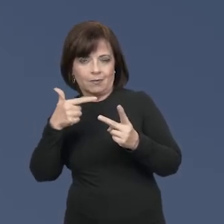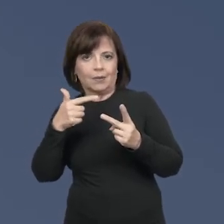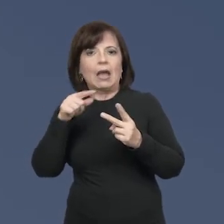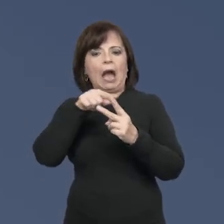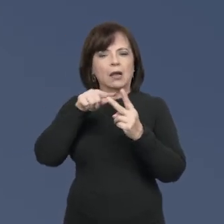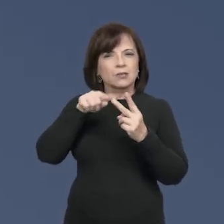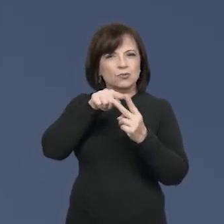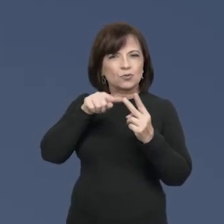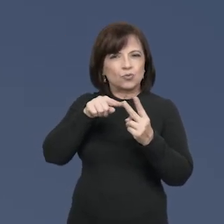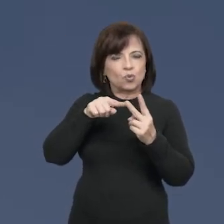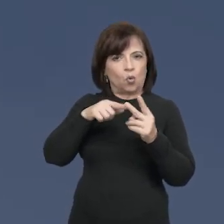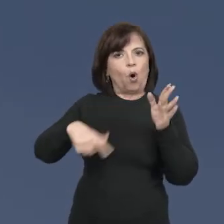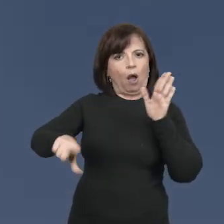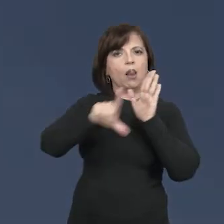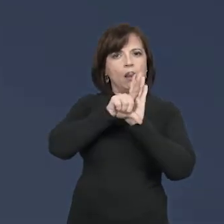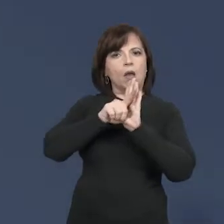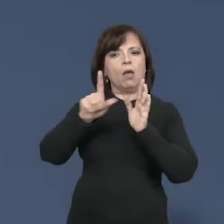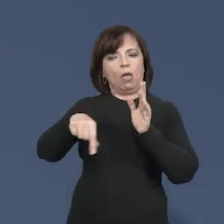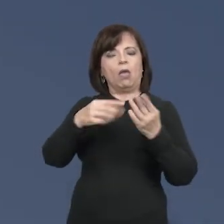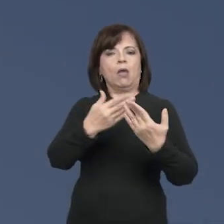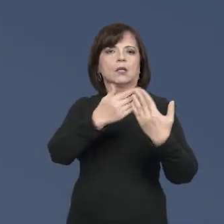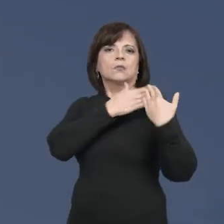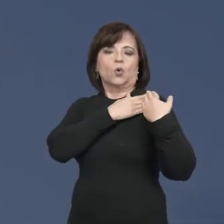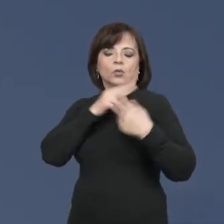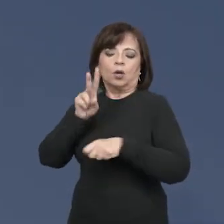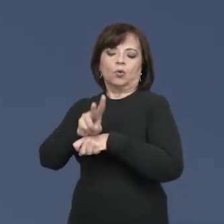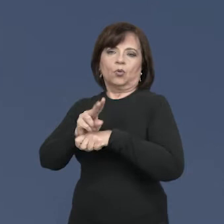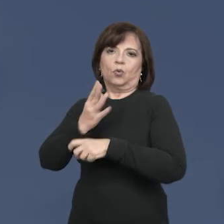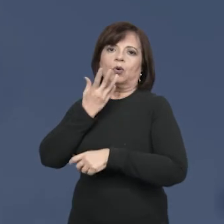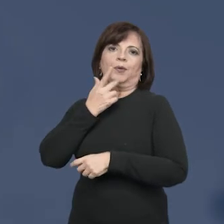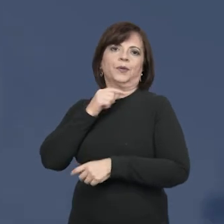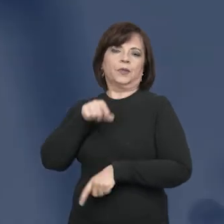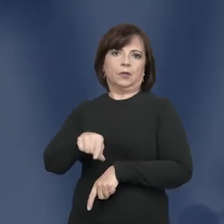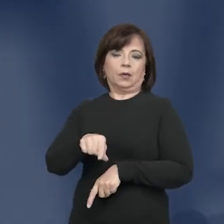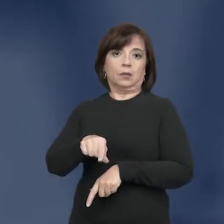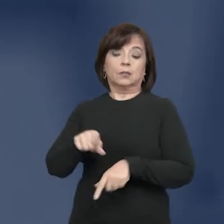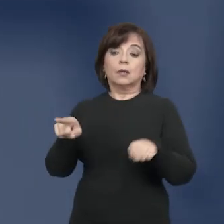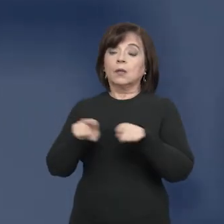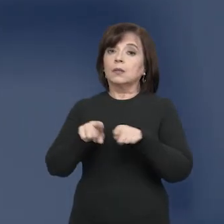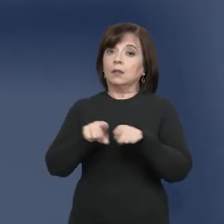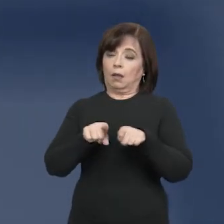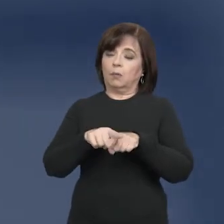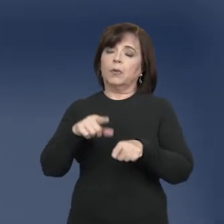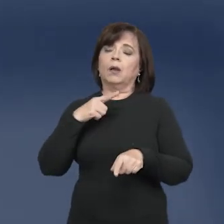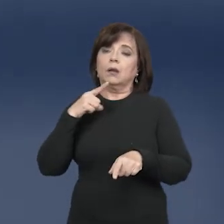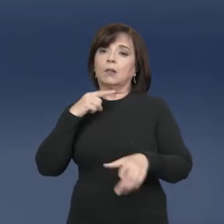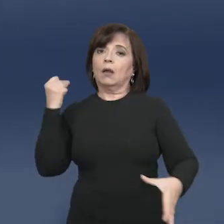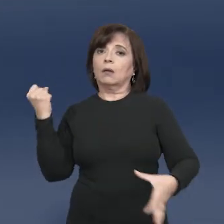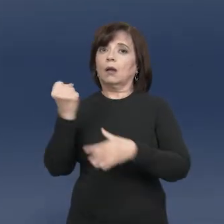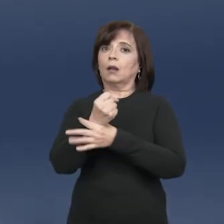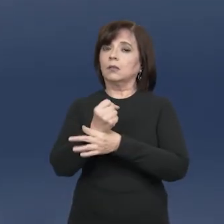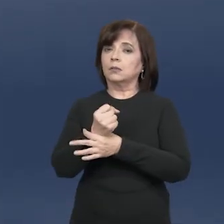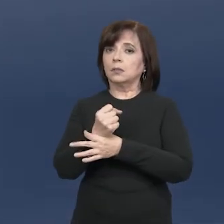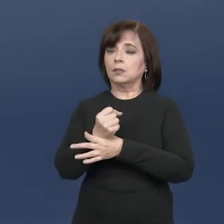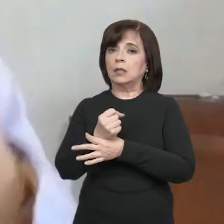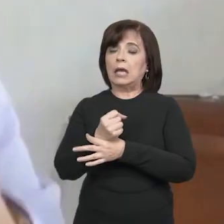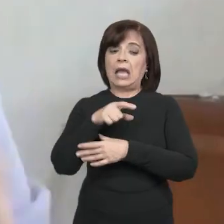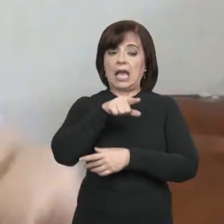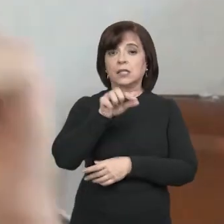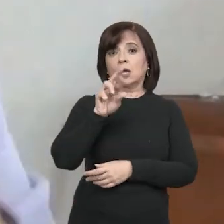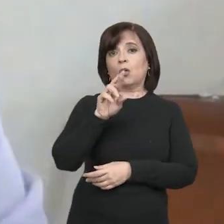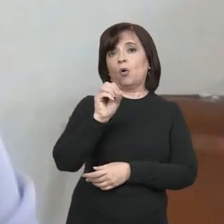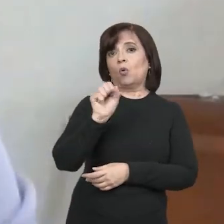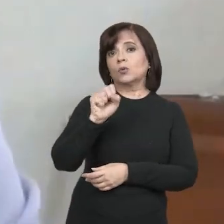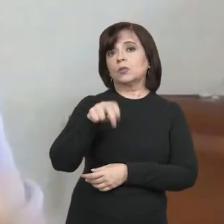que de qualquer outra forma assume a responsabilidade de evitar o resultado, também pode ser qualificado como garantidor.